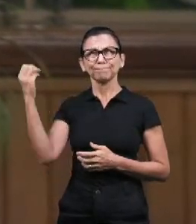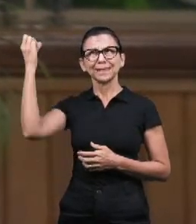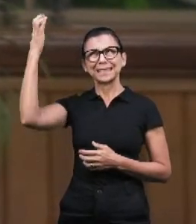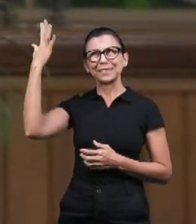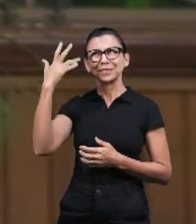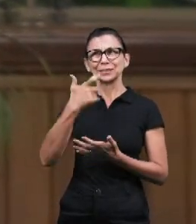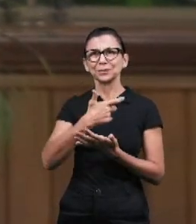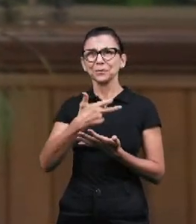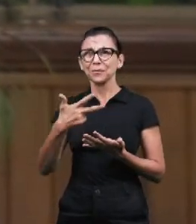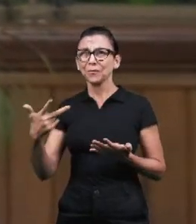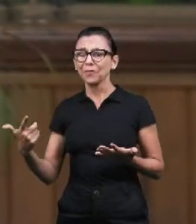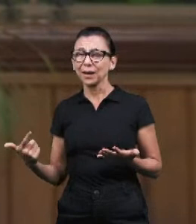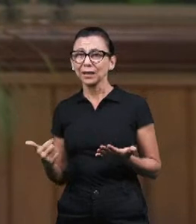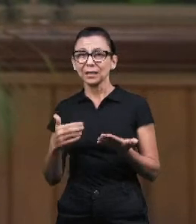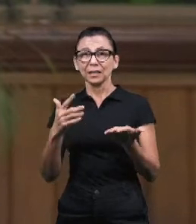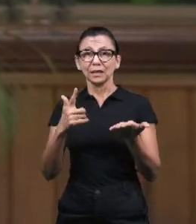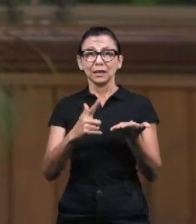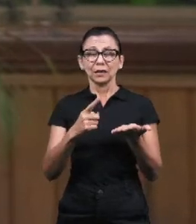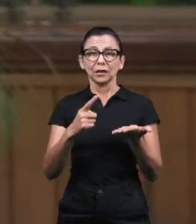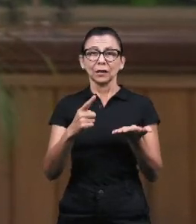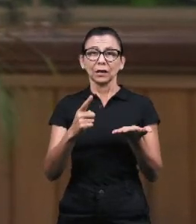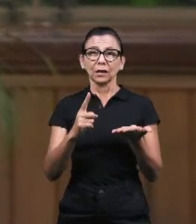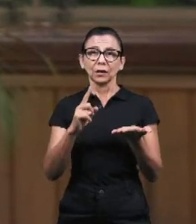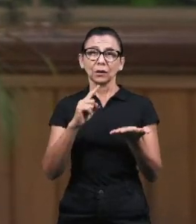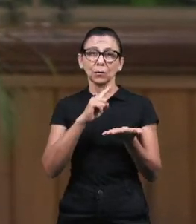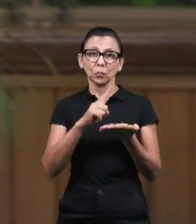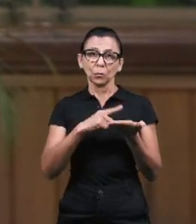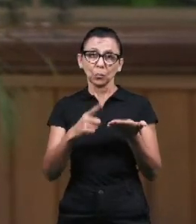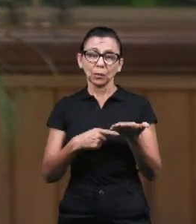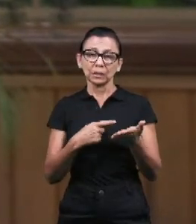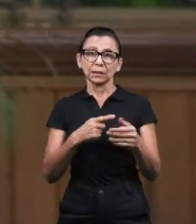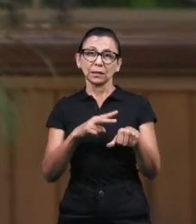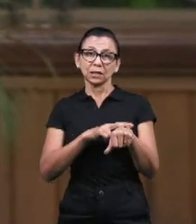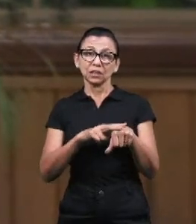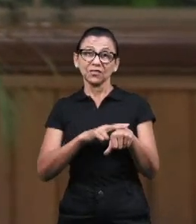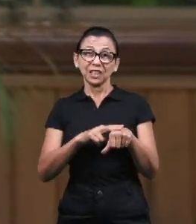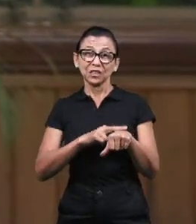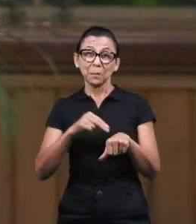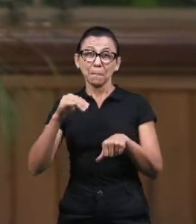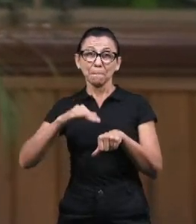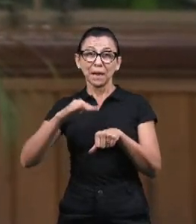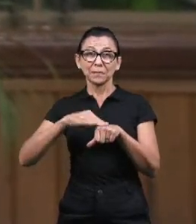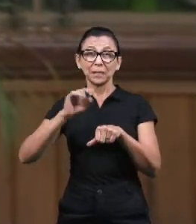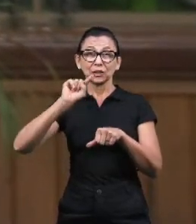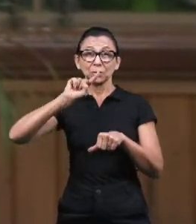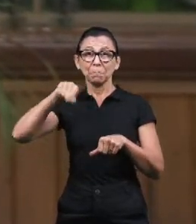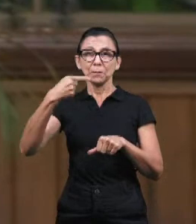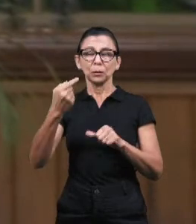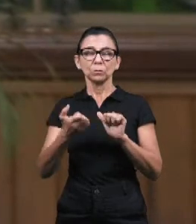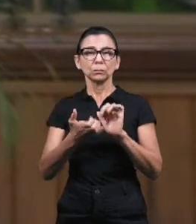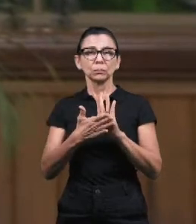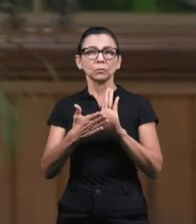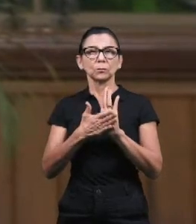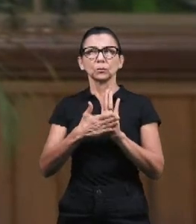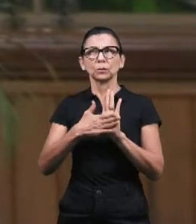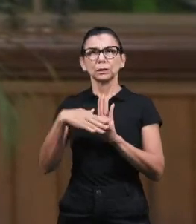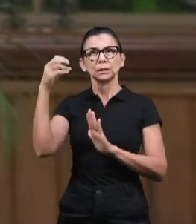1000 louvores que o Senhor revelou aos nossos irmãos, que é um patrimônio espiritual,